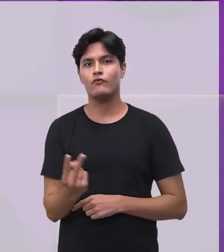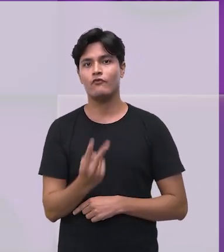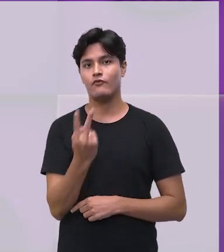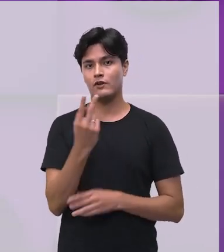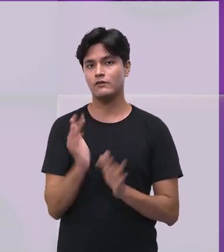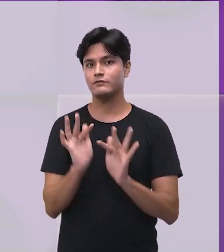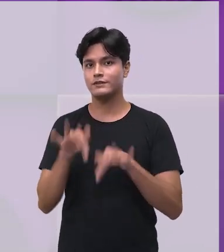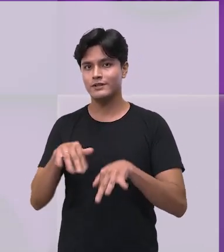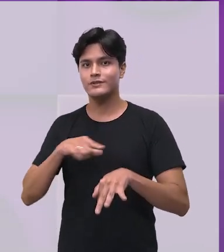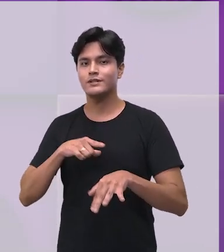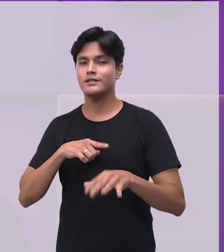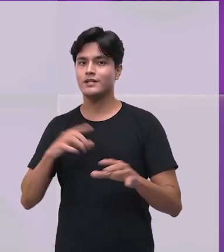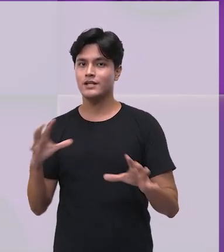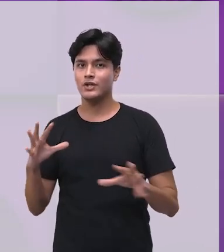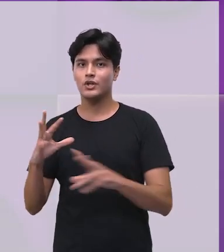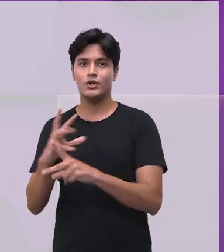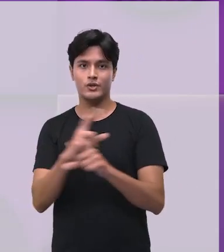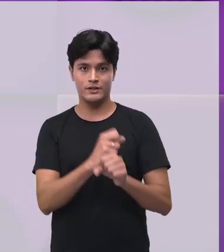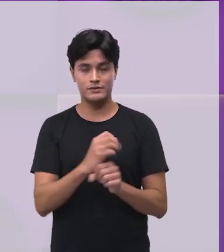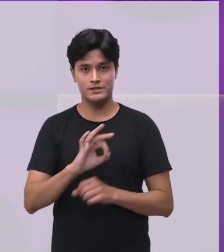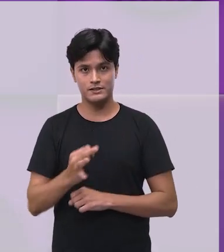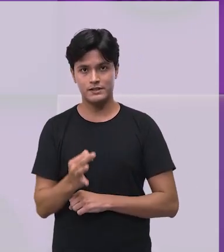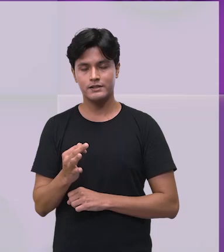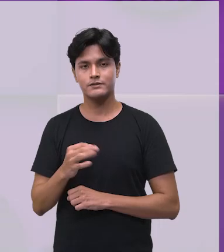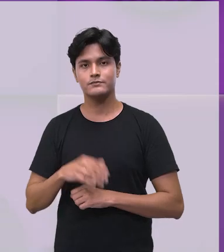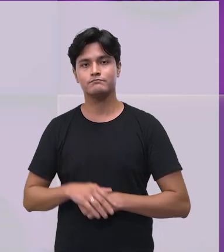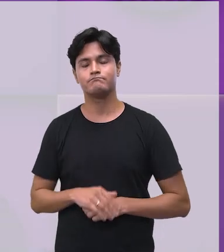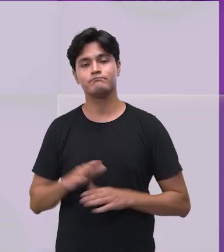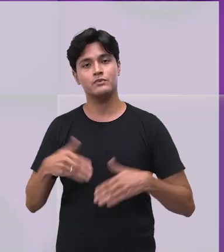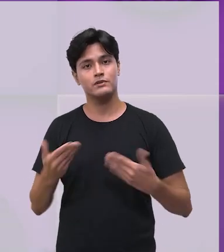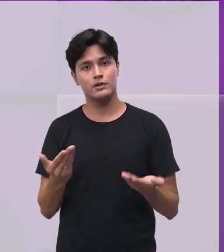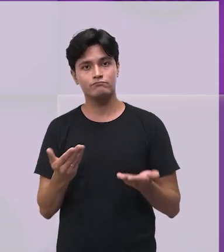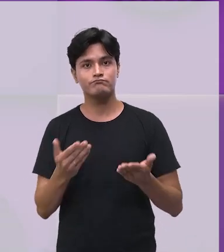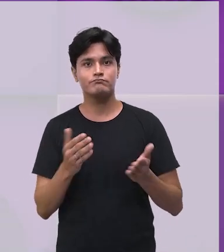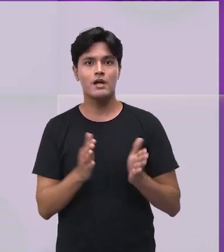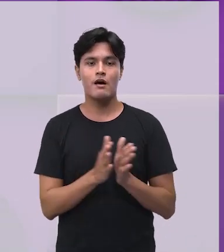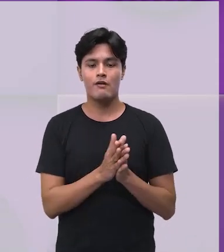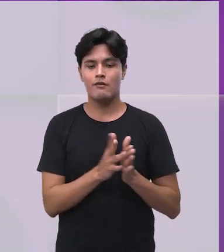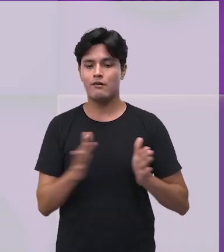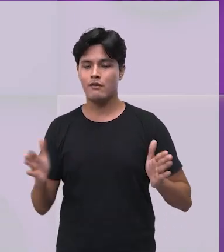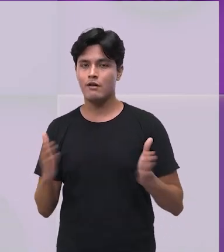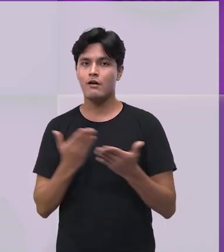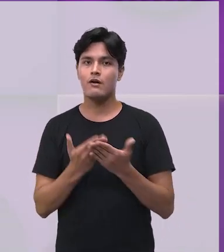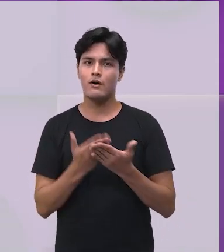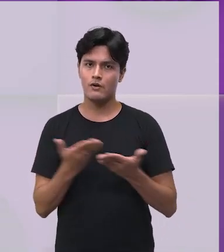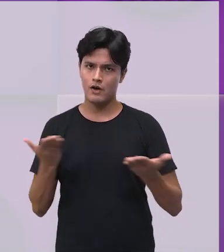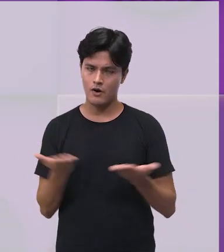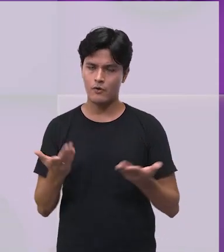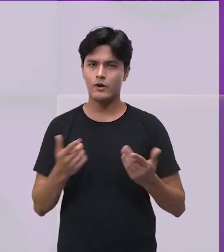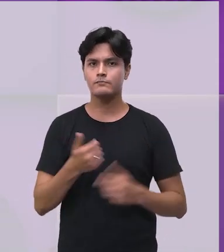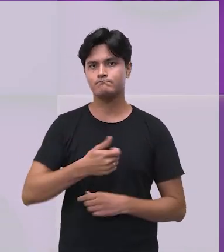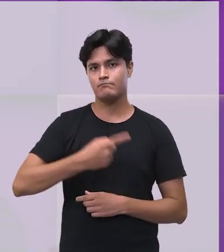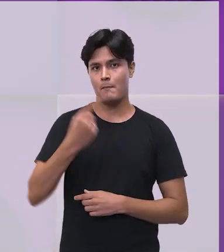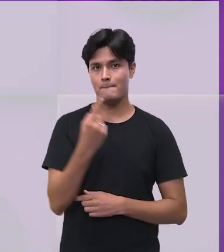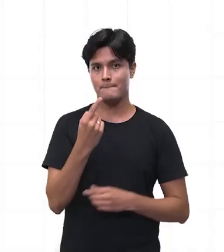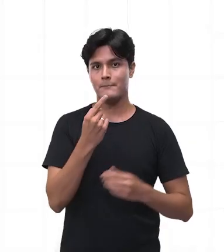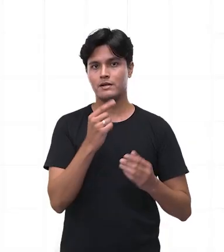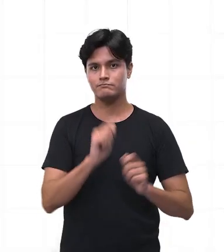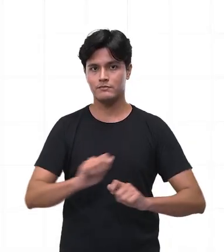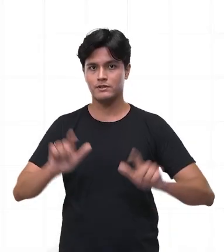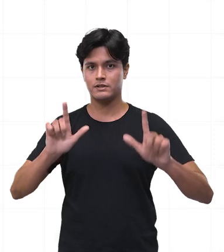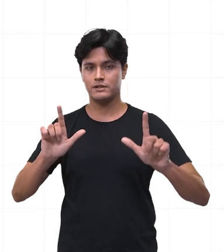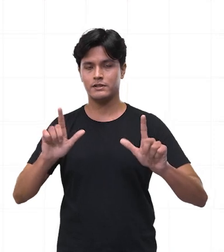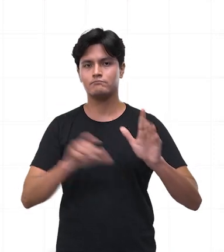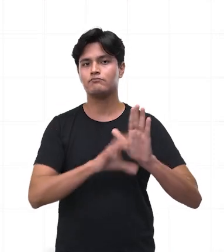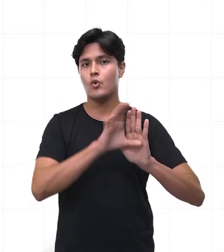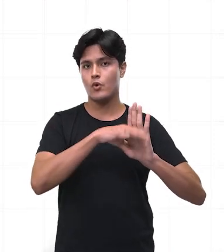bom? Mas isso a gente vai vendo ao longo da nossa aula, esses exemplos, tá? Eu vou trazer agora a primeira cartela para a gente ver a definição. Acompanha comigo.